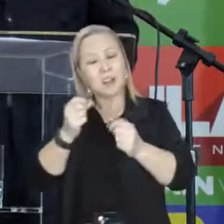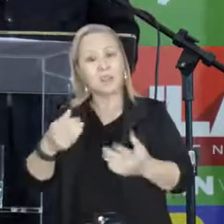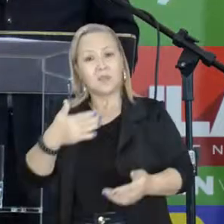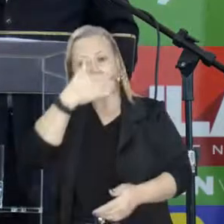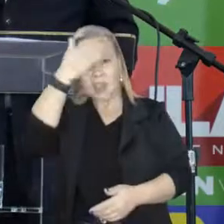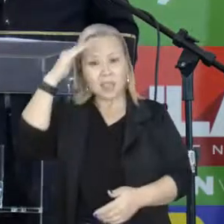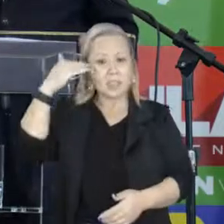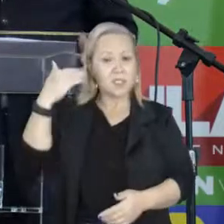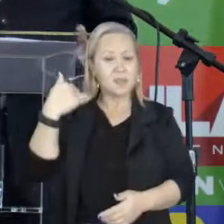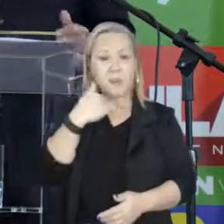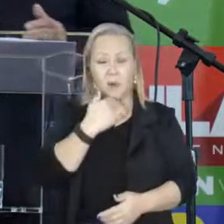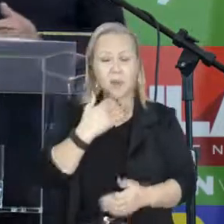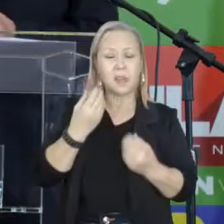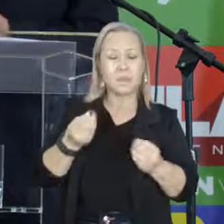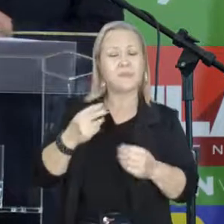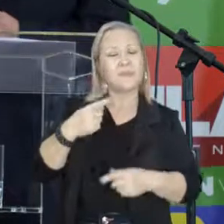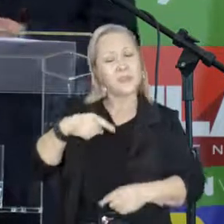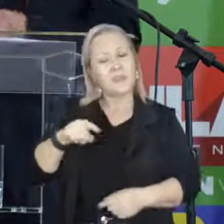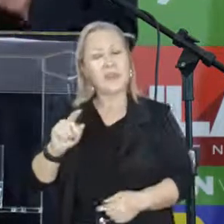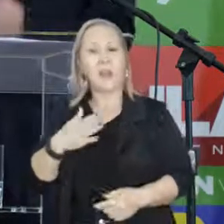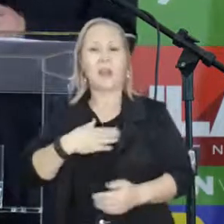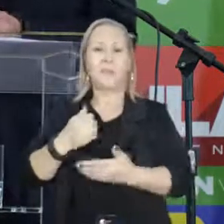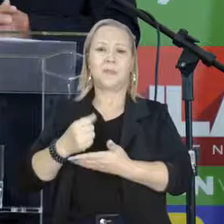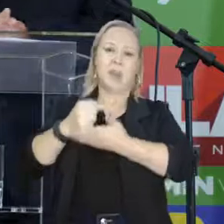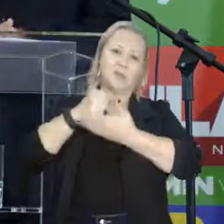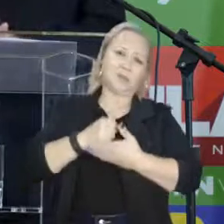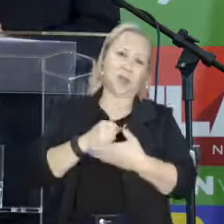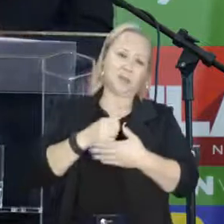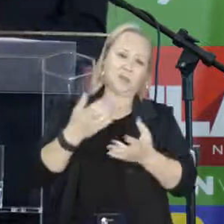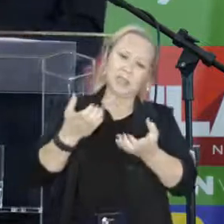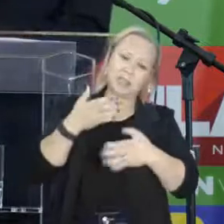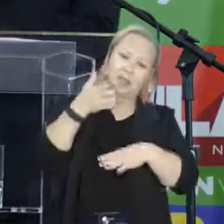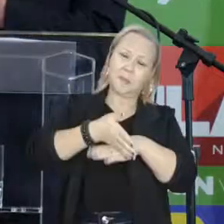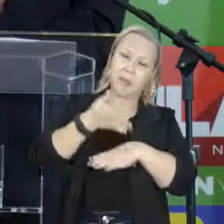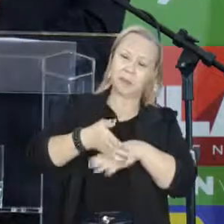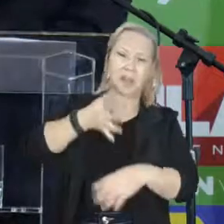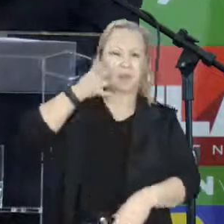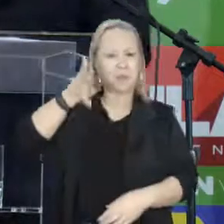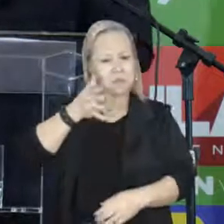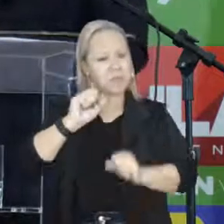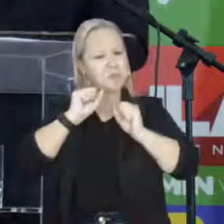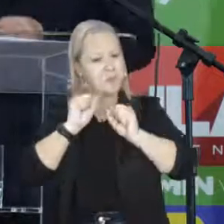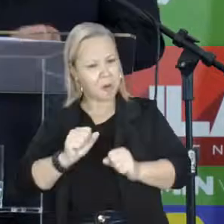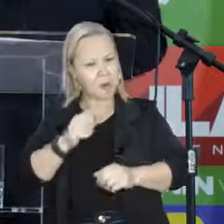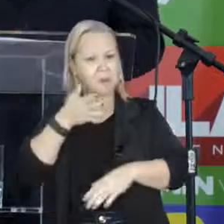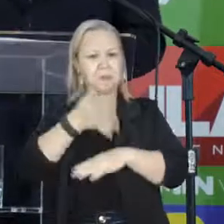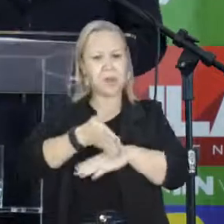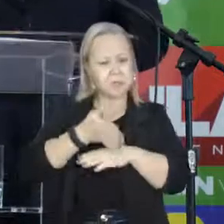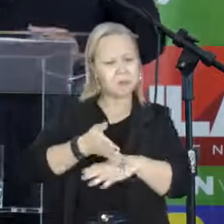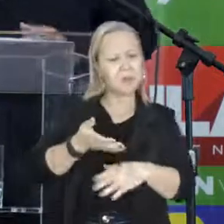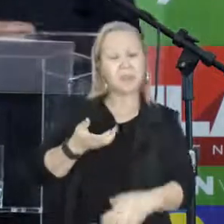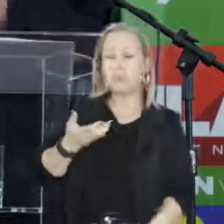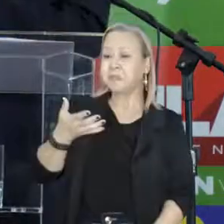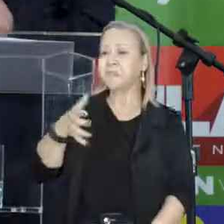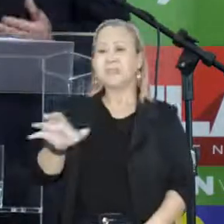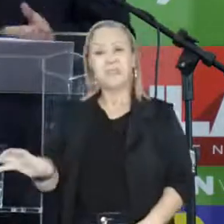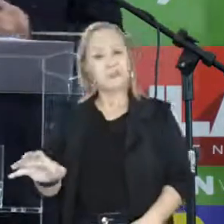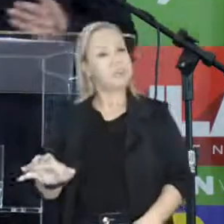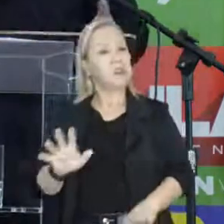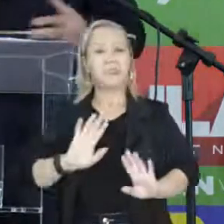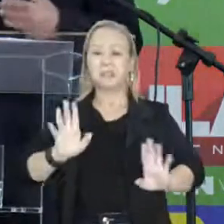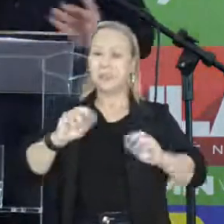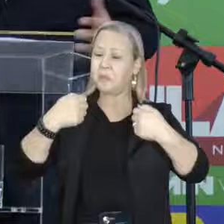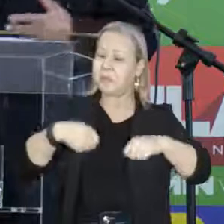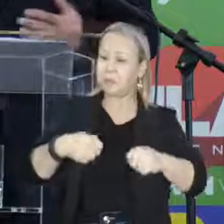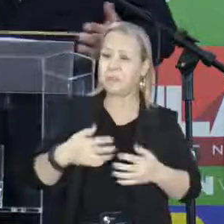para fazer isso. Se ela quiser participar de um comício, ela vai participar. Se ela só quiser participar na televisão, vai participar. Se ela quiser participar na